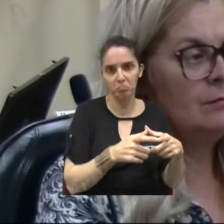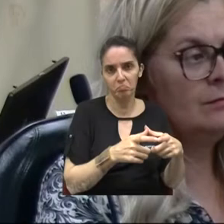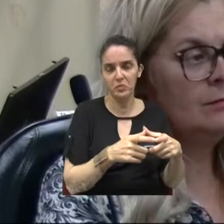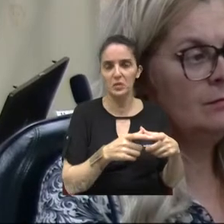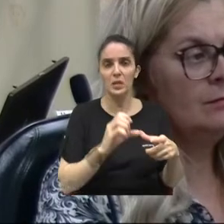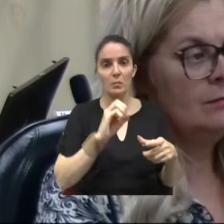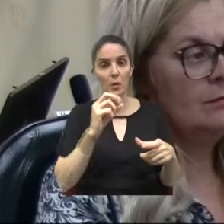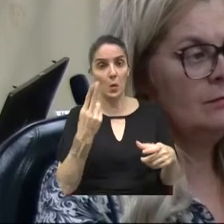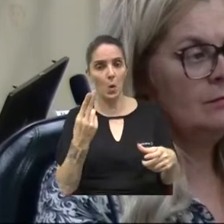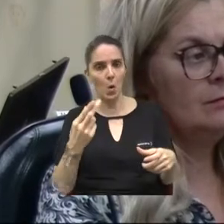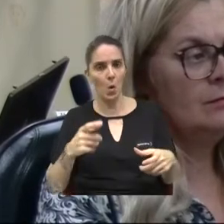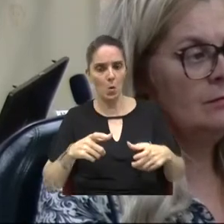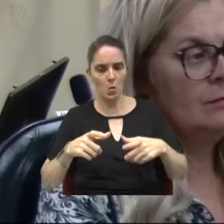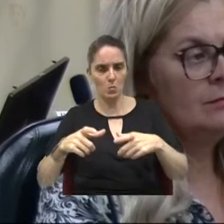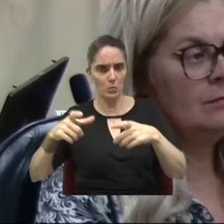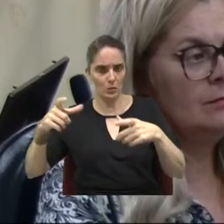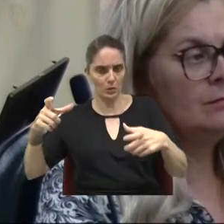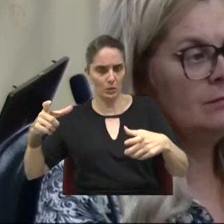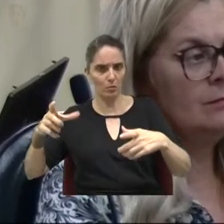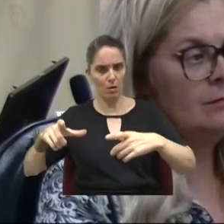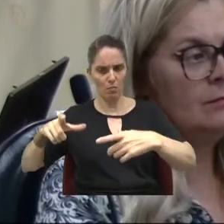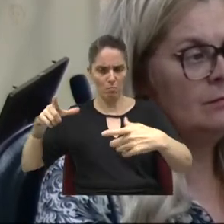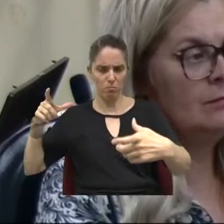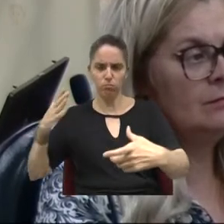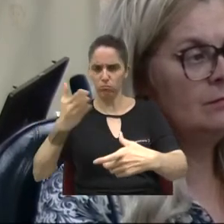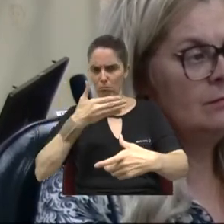né, de um porte maior.